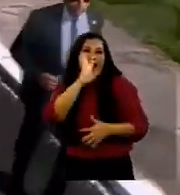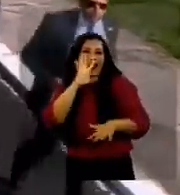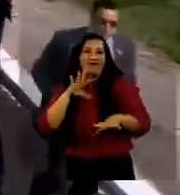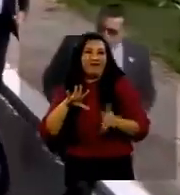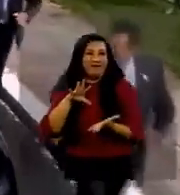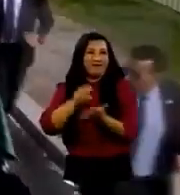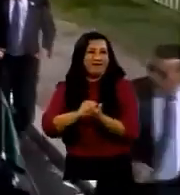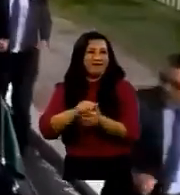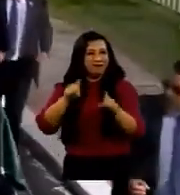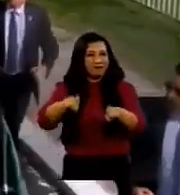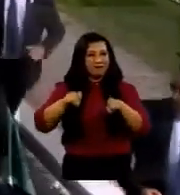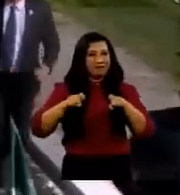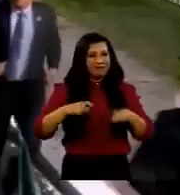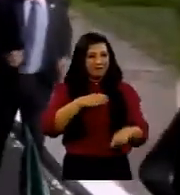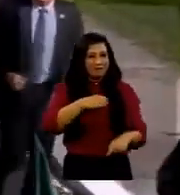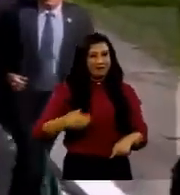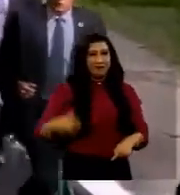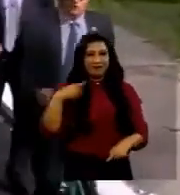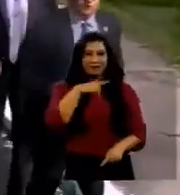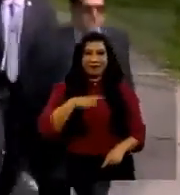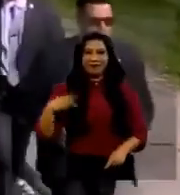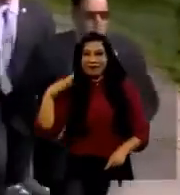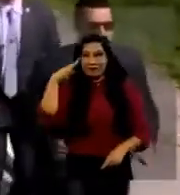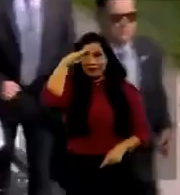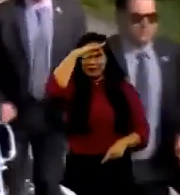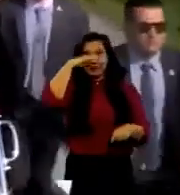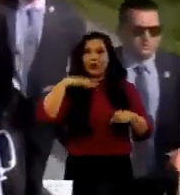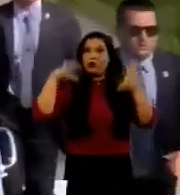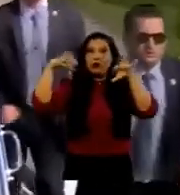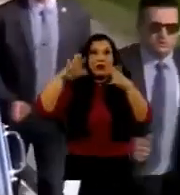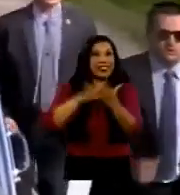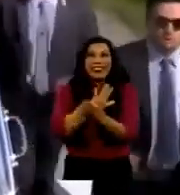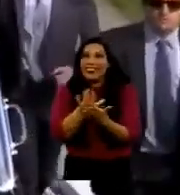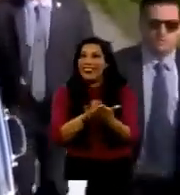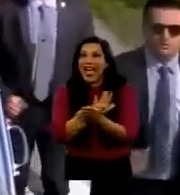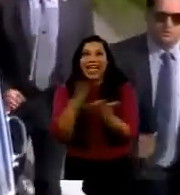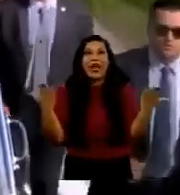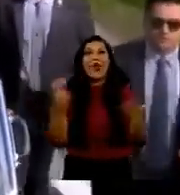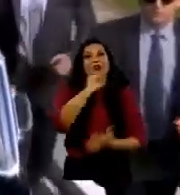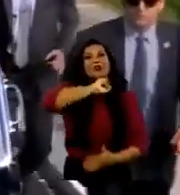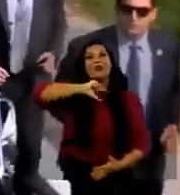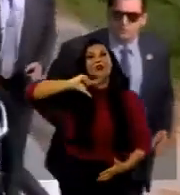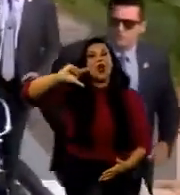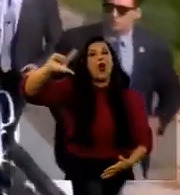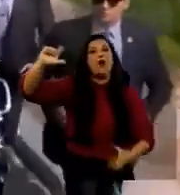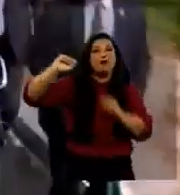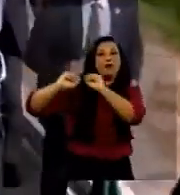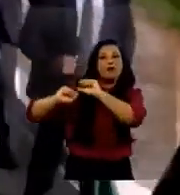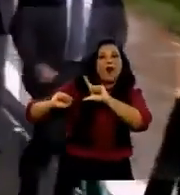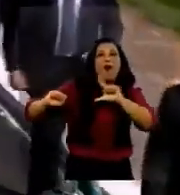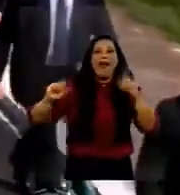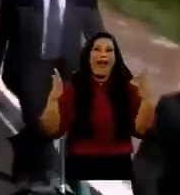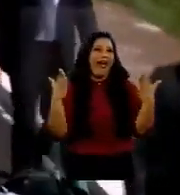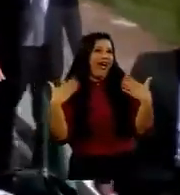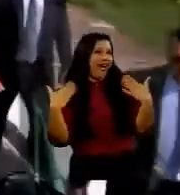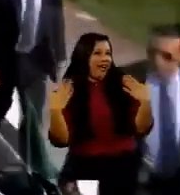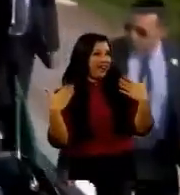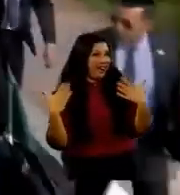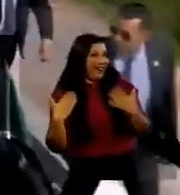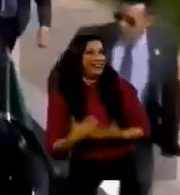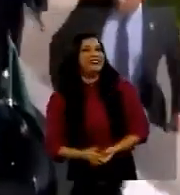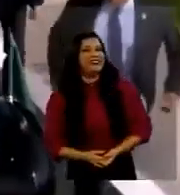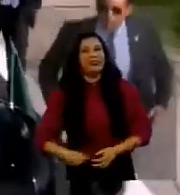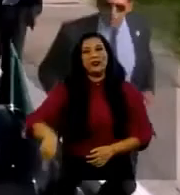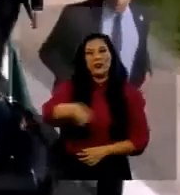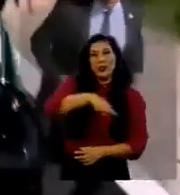posse. E ao invés da chuva temos sol, muito sol e calor. A gente que